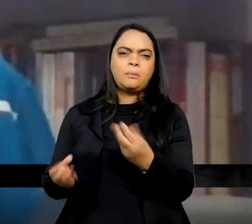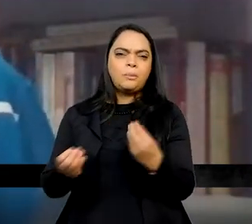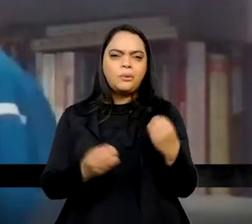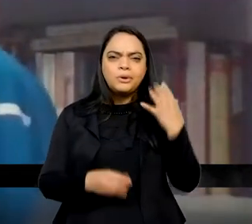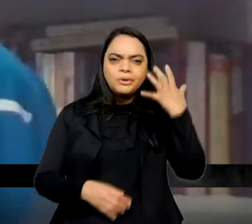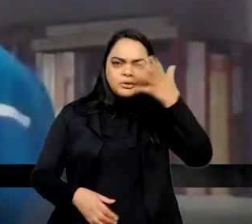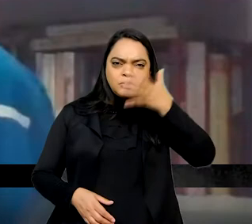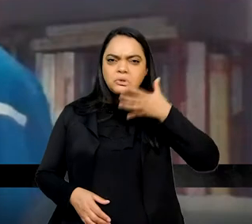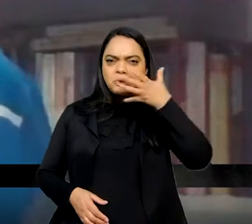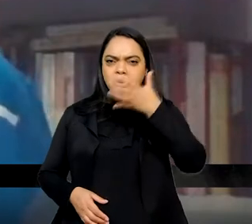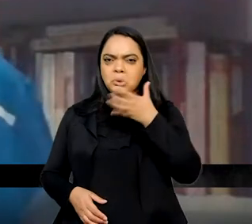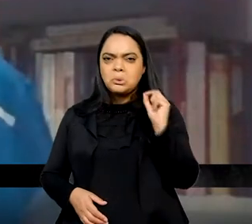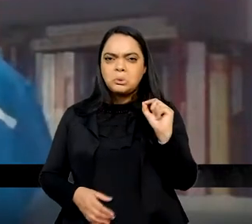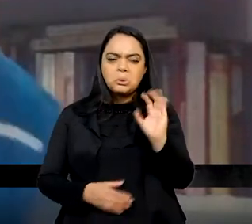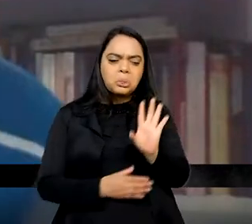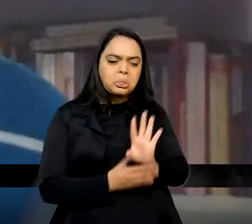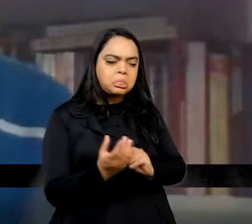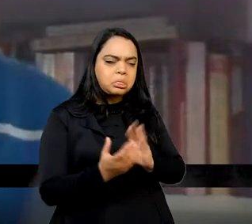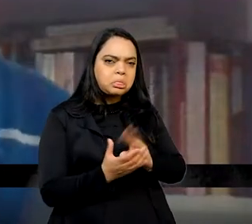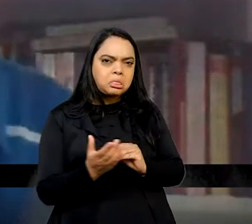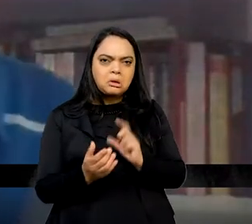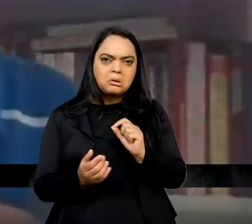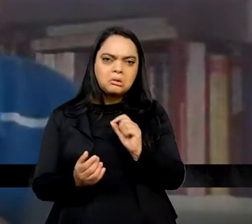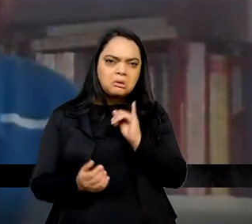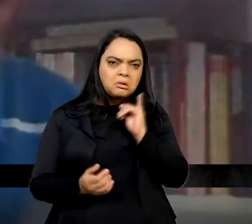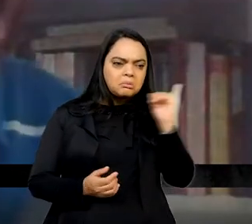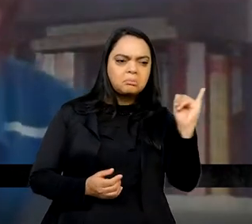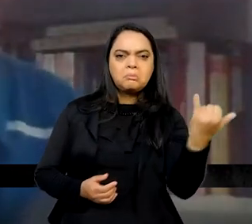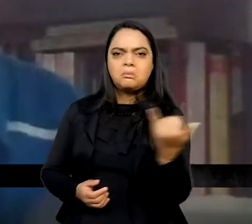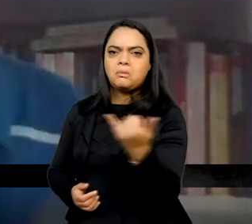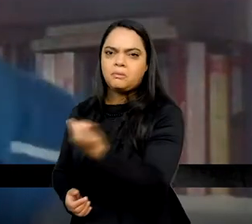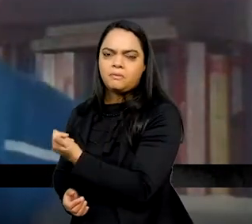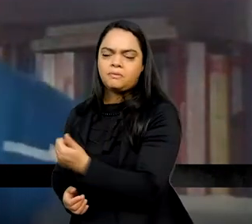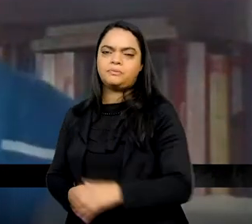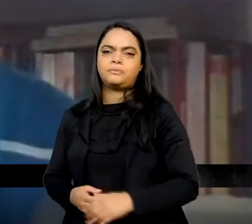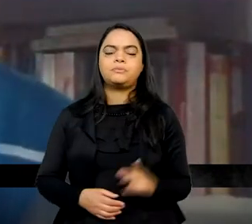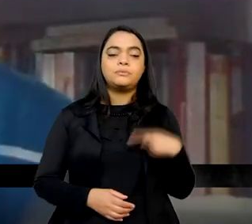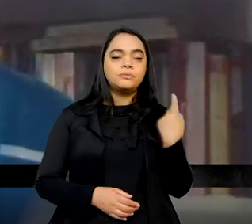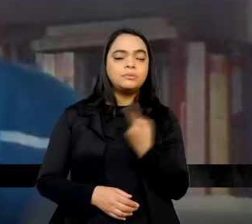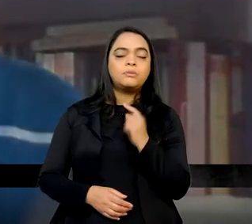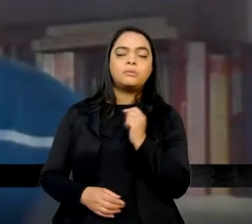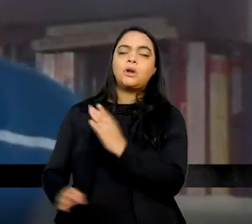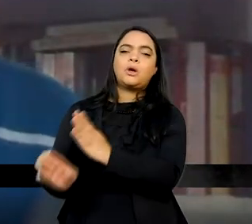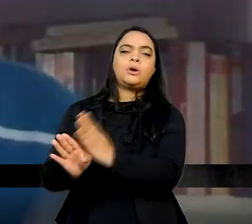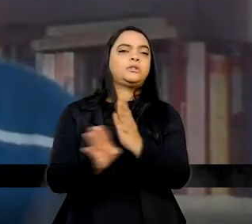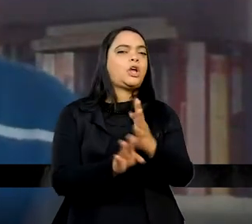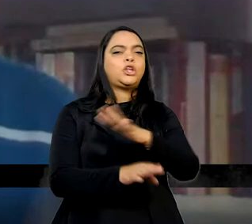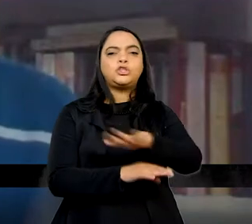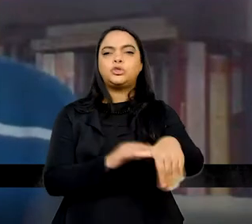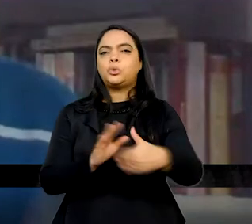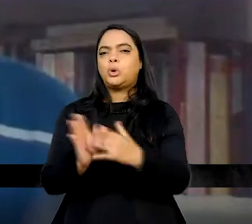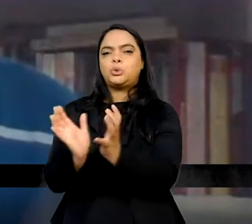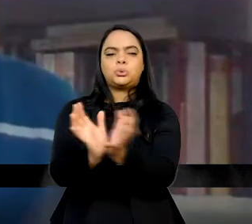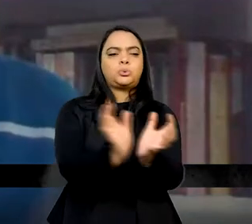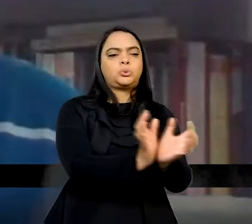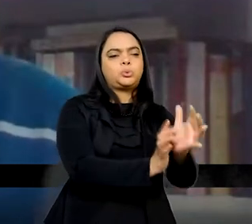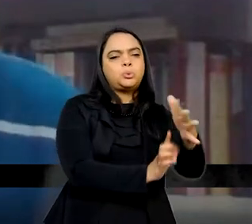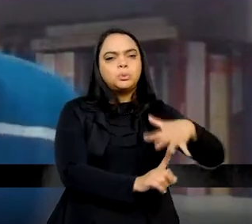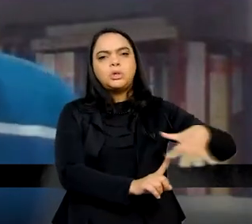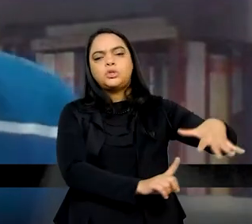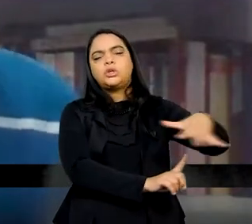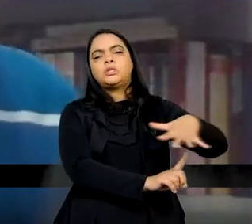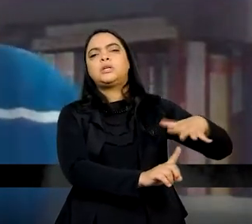decoradas, e passada para outra. E a gente vai encontrar todas as esferas sociais participando